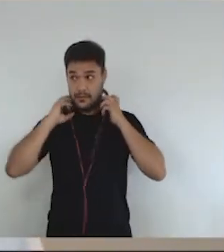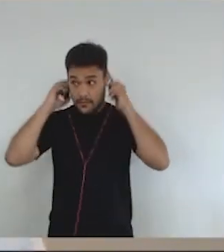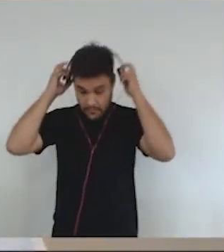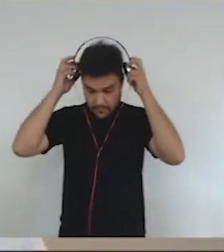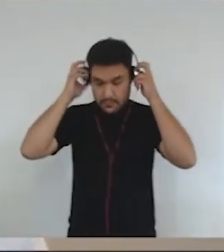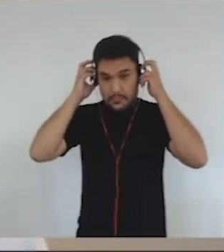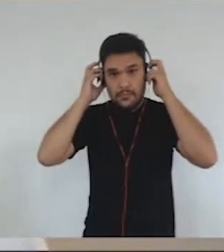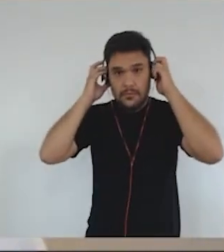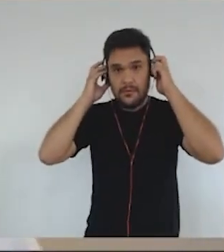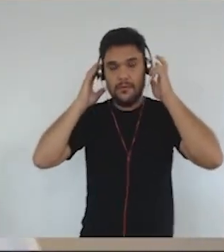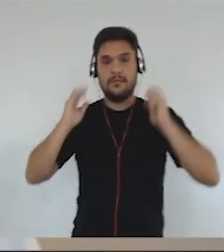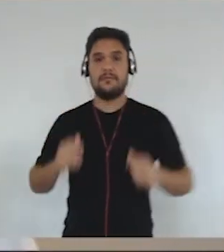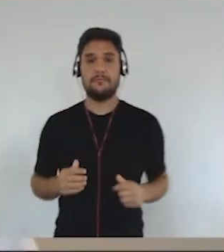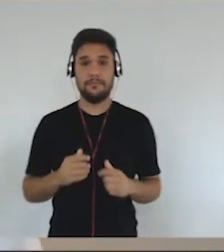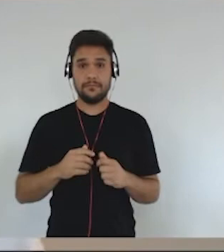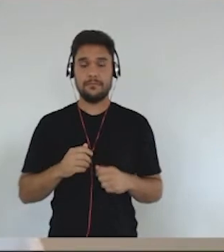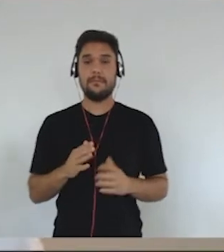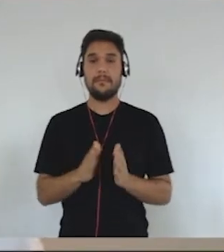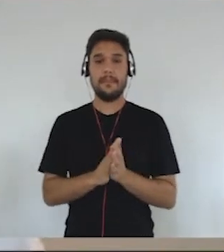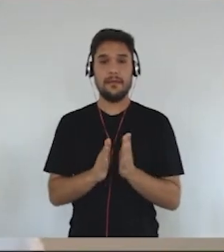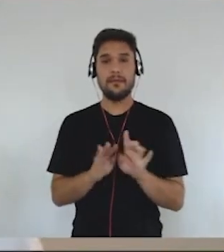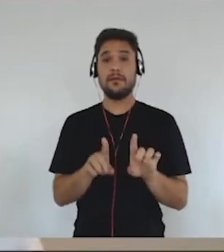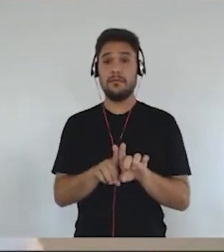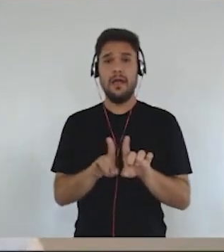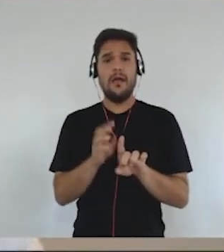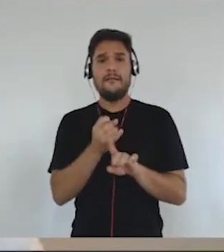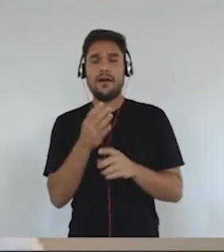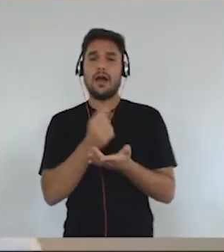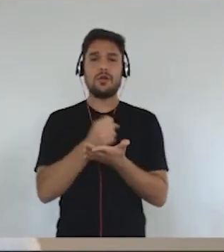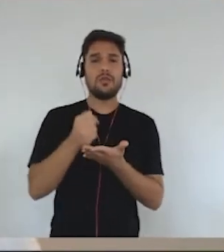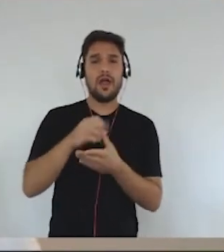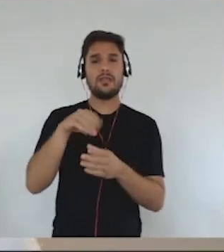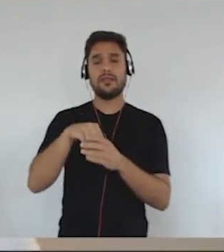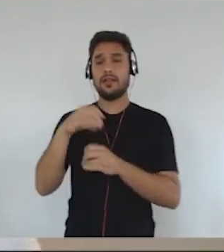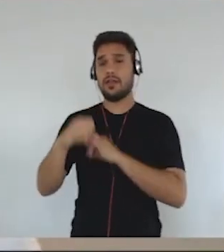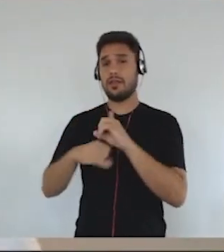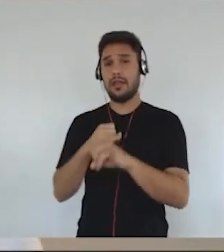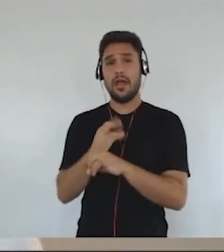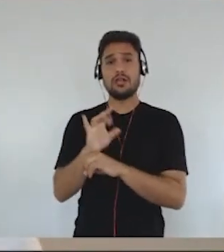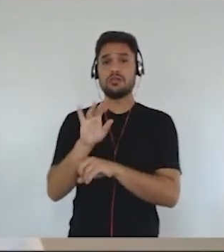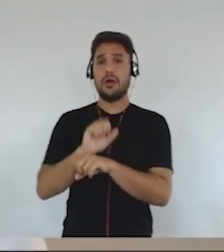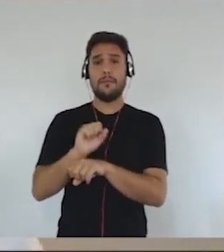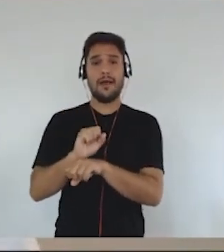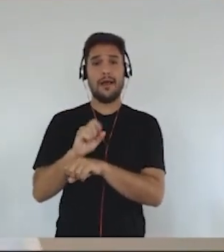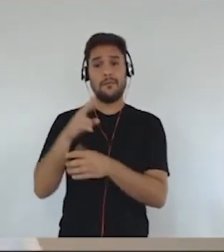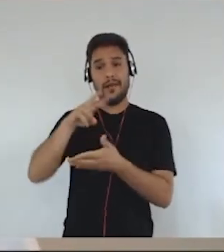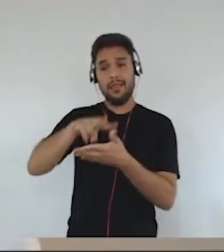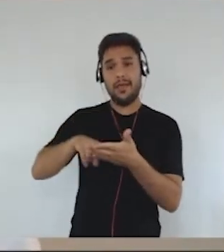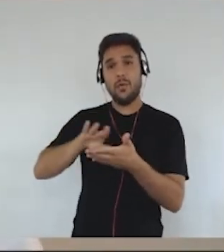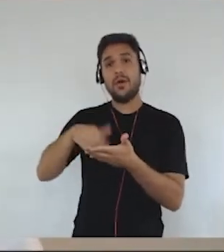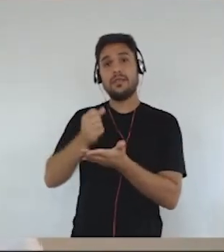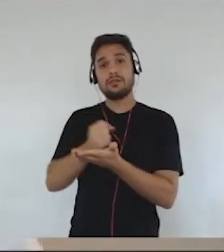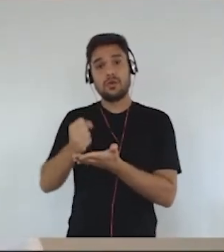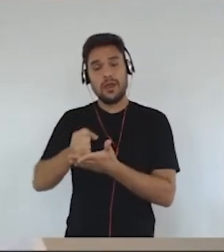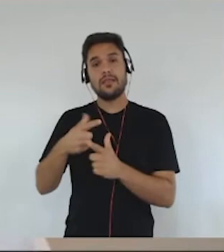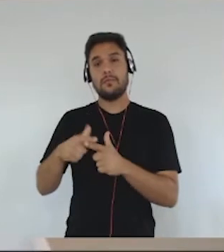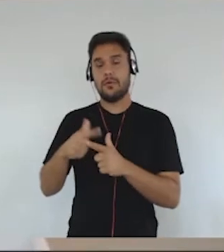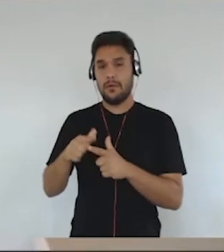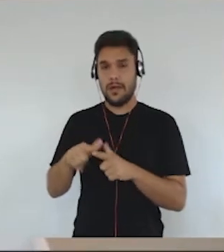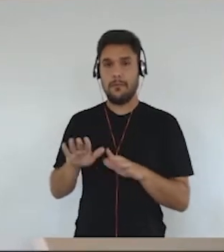a assinar lá, declaro que li, tal qual a gente faz em vários contratos da internet, e só vai parar para ler quando dá um problema com aquele prestador de serviço,